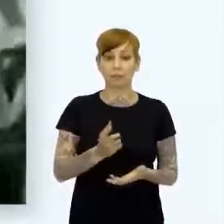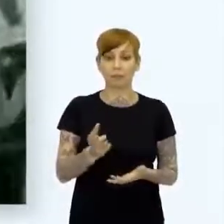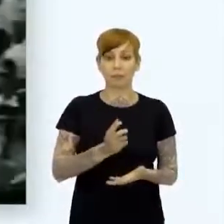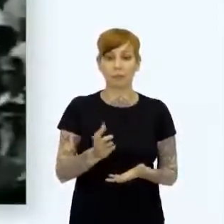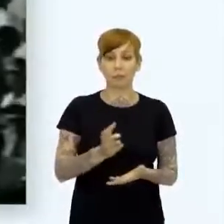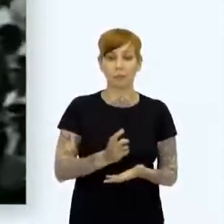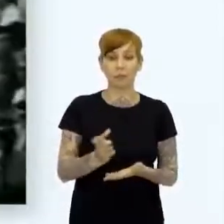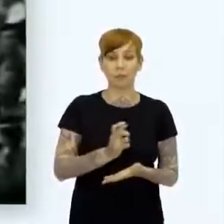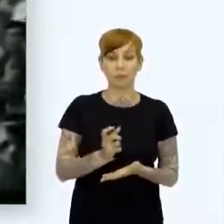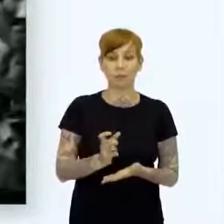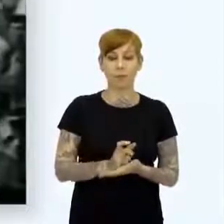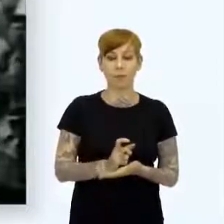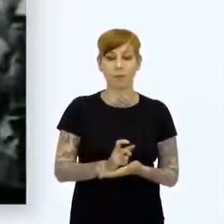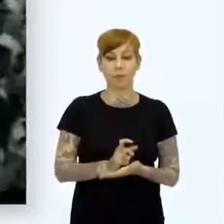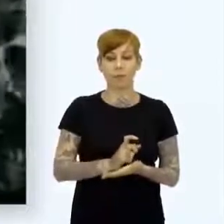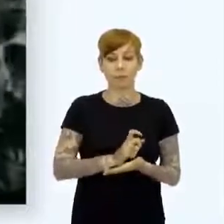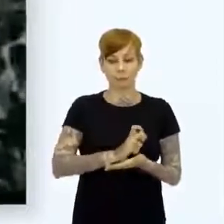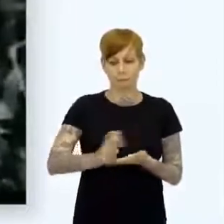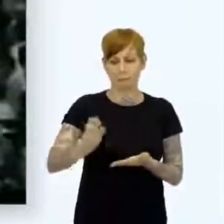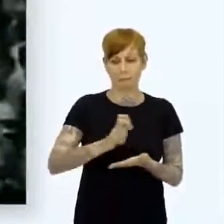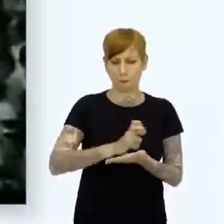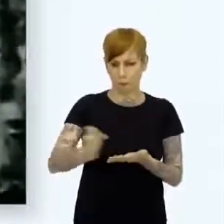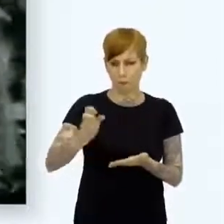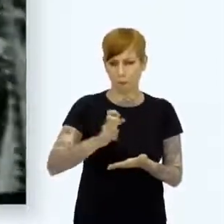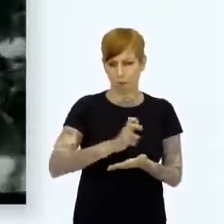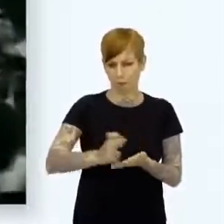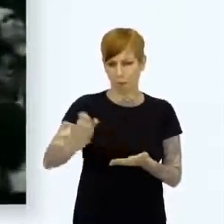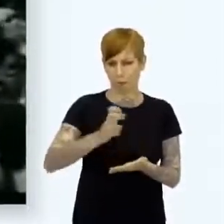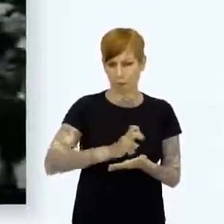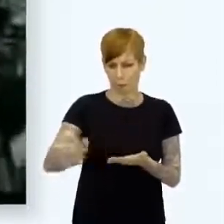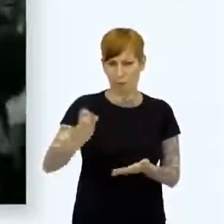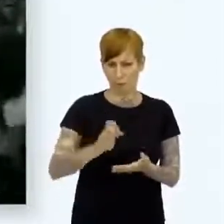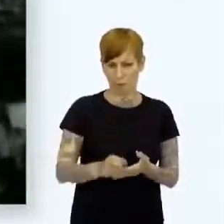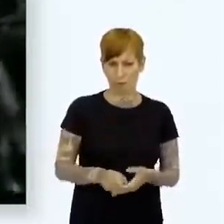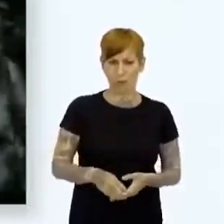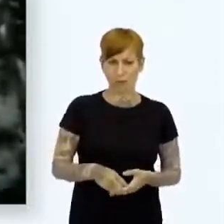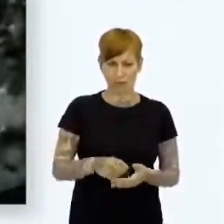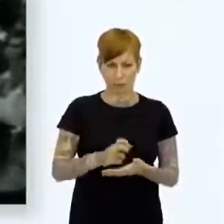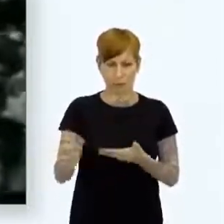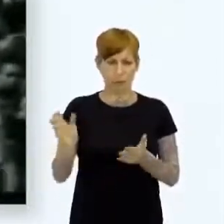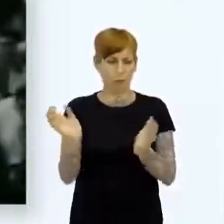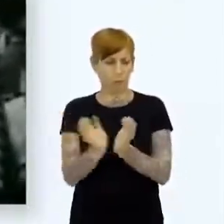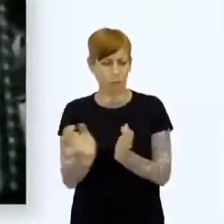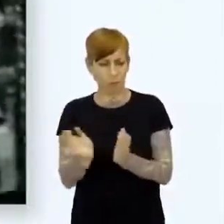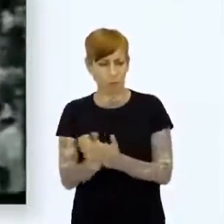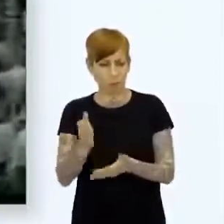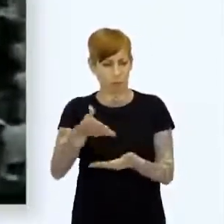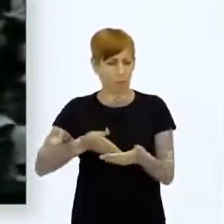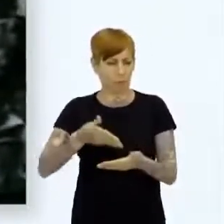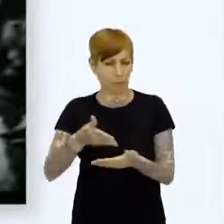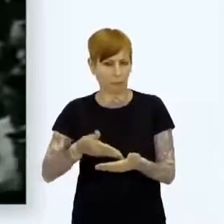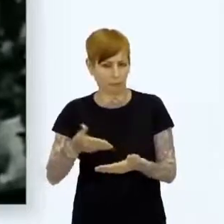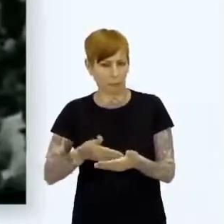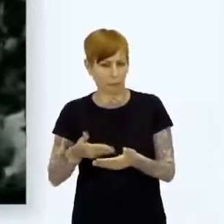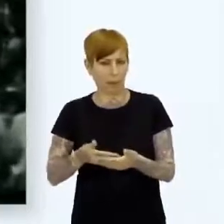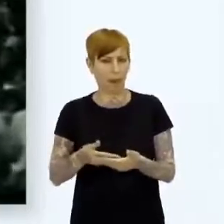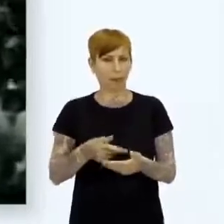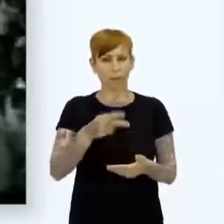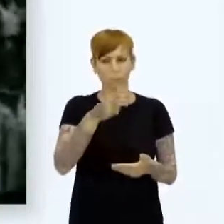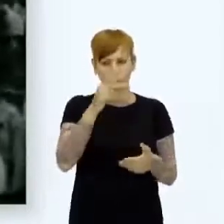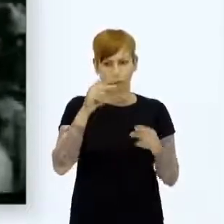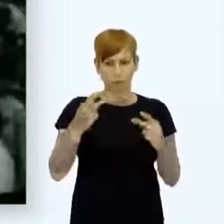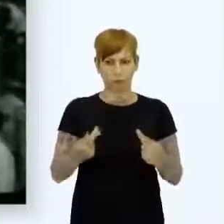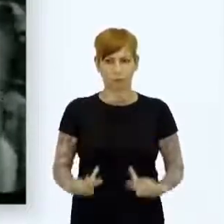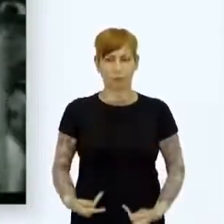liberais, parte da igreja e a nascente classe média. Grupo que saiu às ruas de várias cidades brasileiras